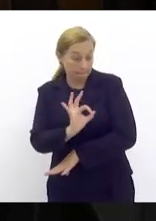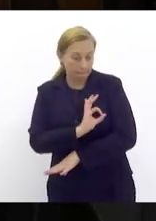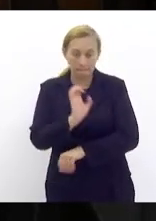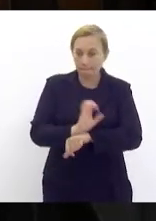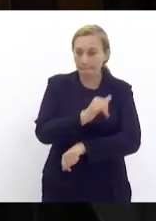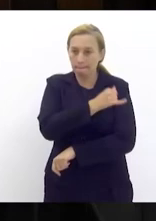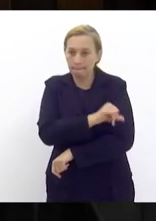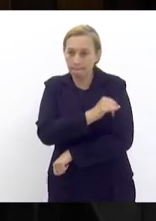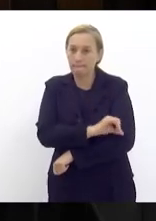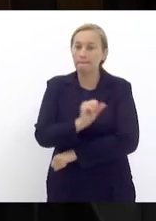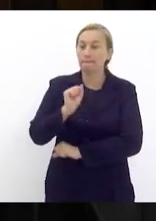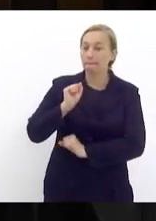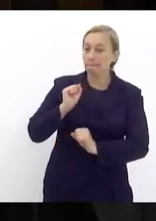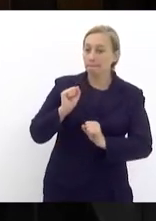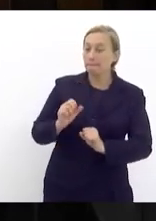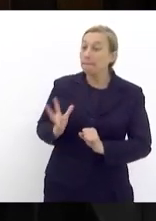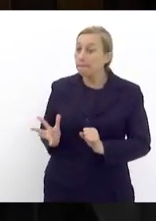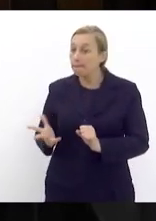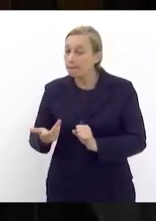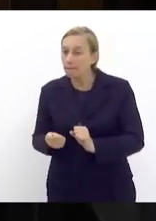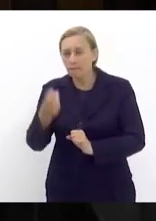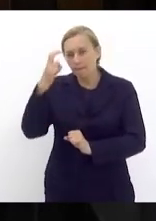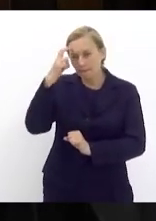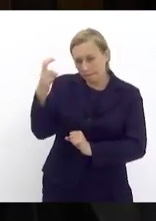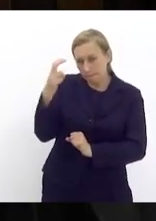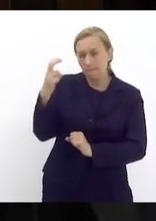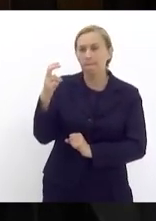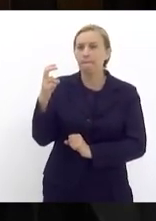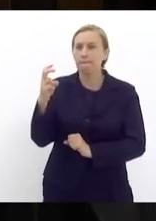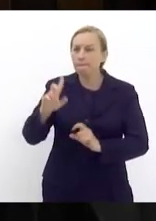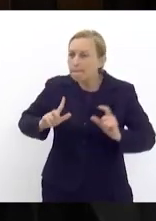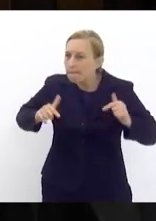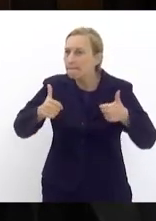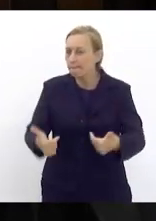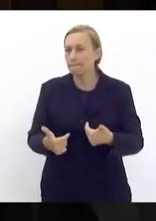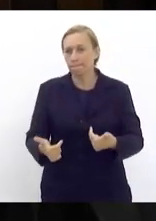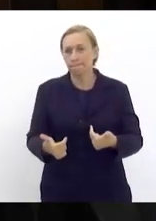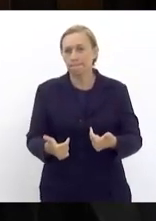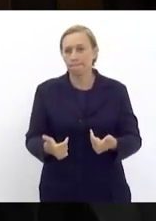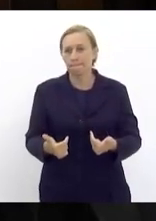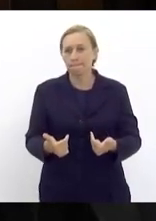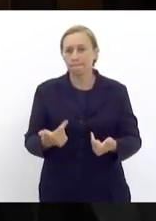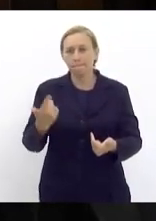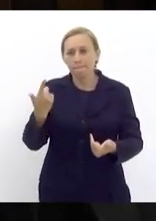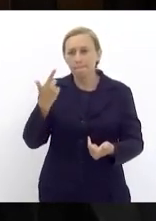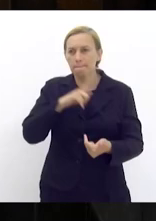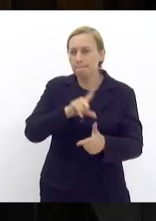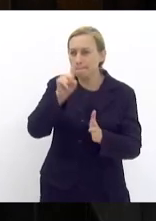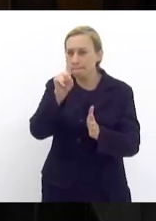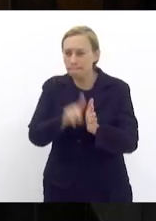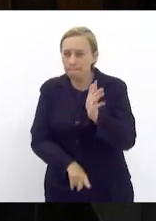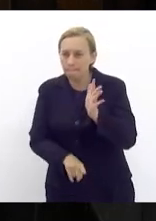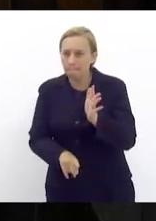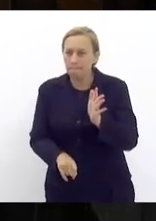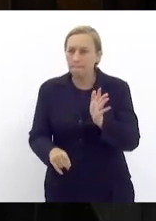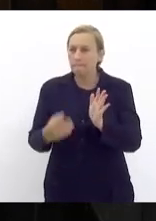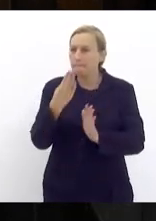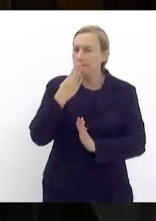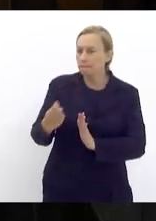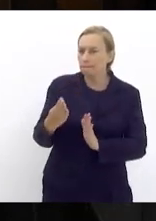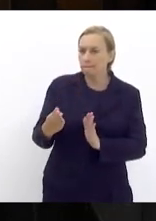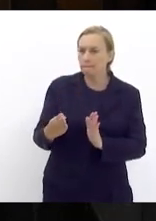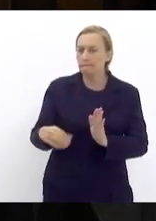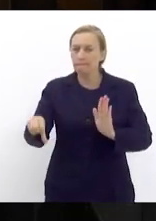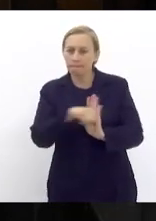tem condições de forma inteligente de conseguir coibir esse tipo de crime perto das